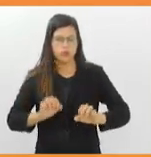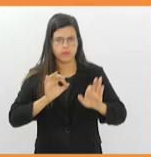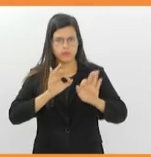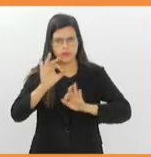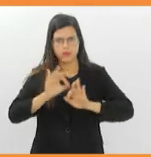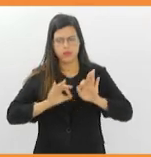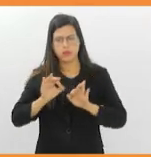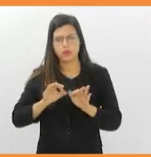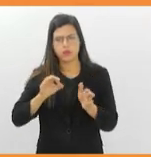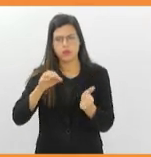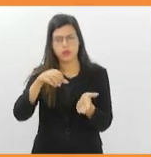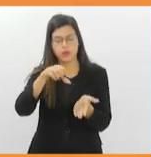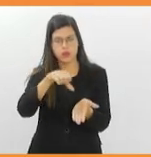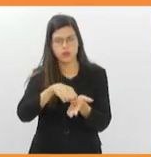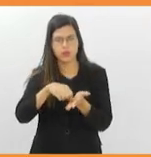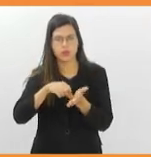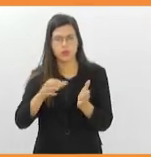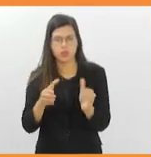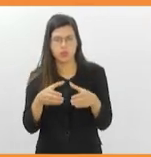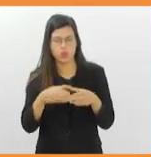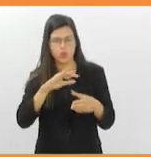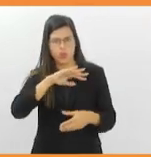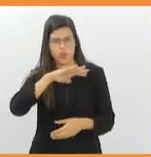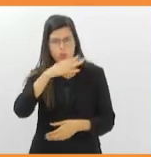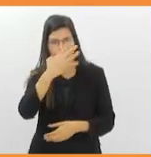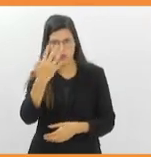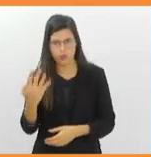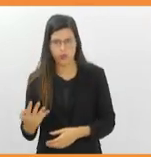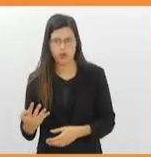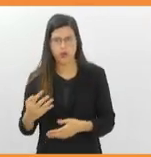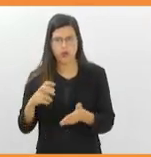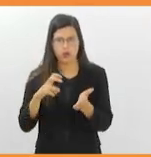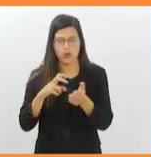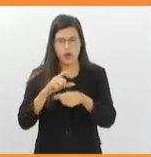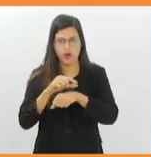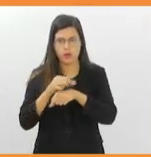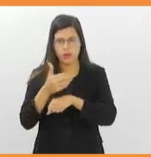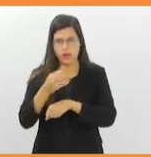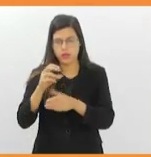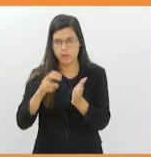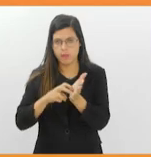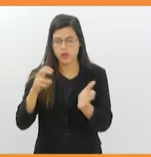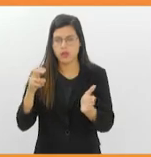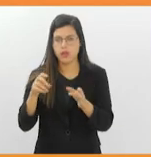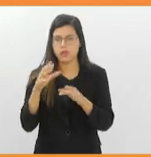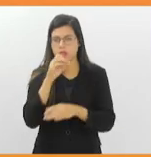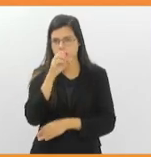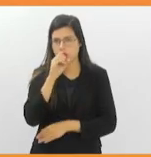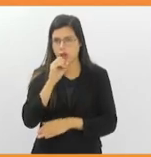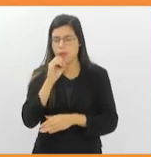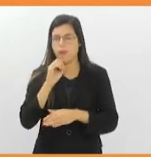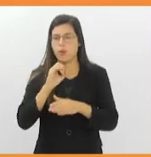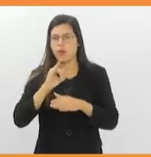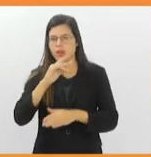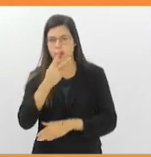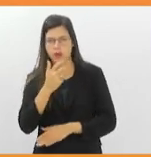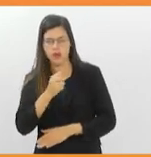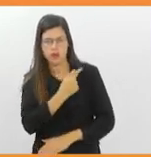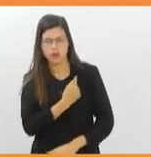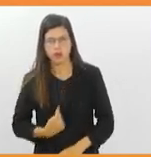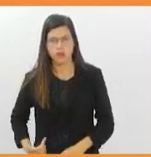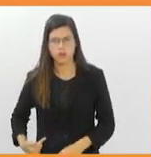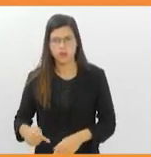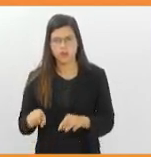grupo arco-íris no centro do Rio a partir das 10 da manhã no sábado a ilha do governador receberá o projeto trabalha Rio na